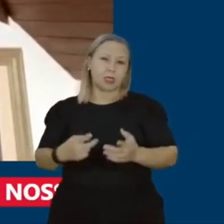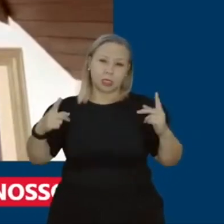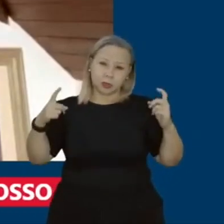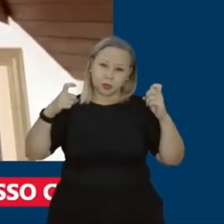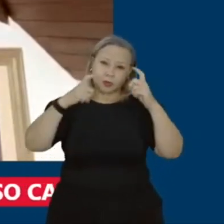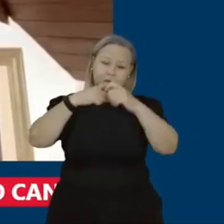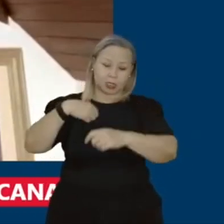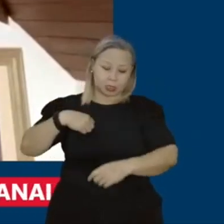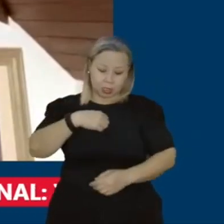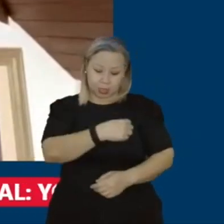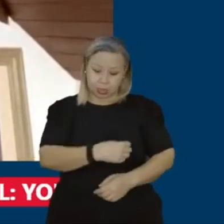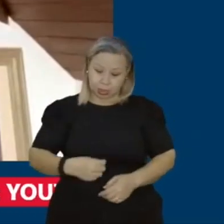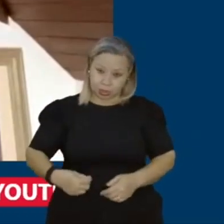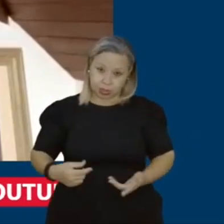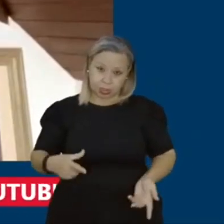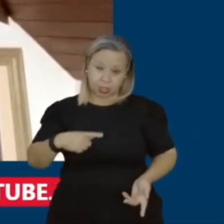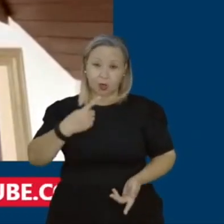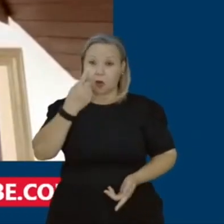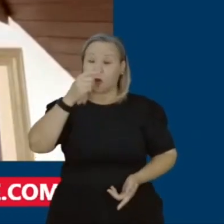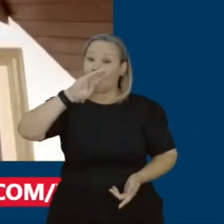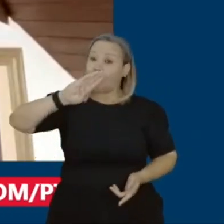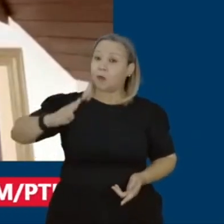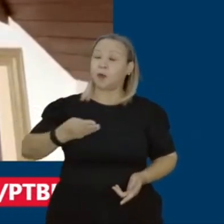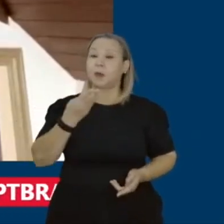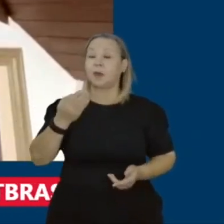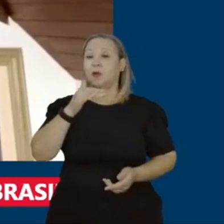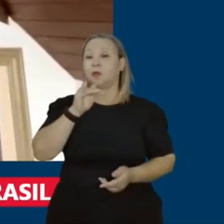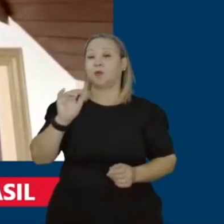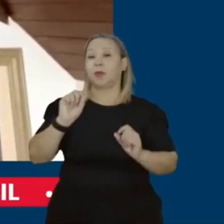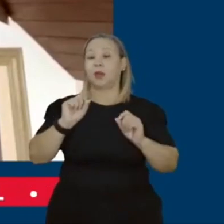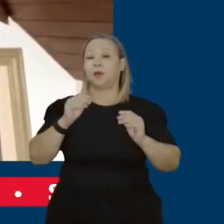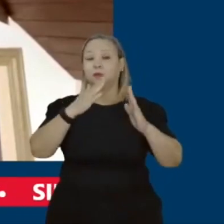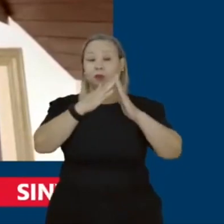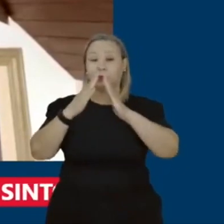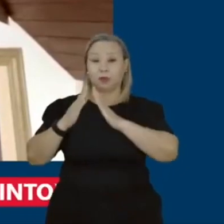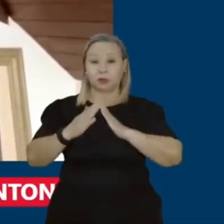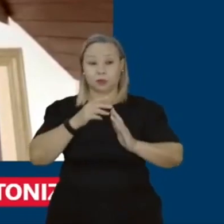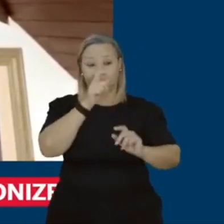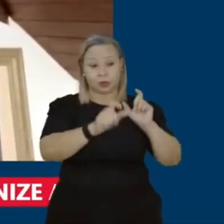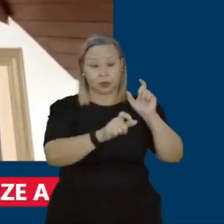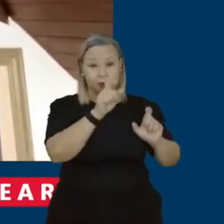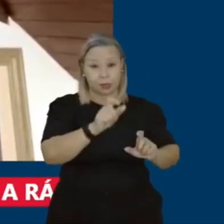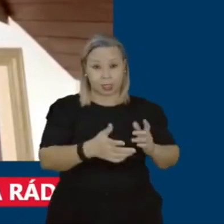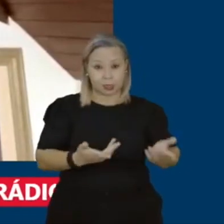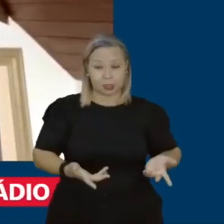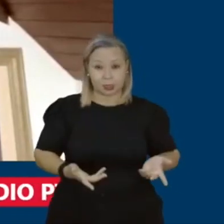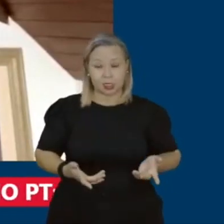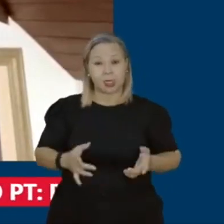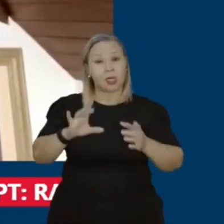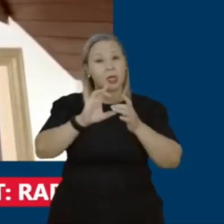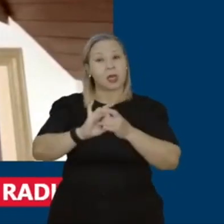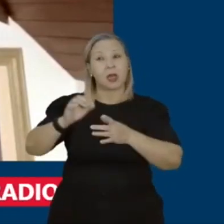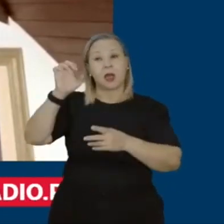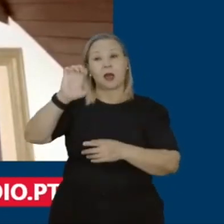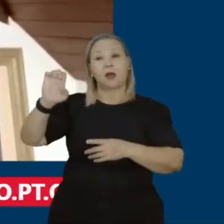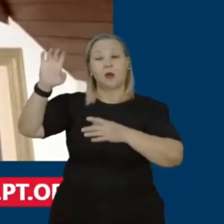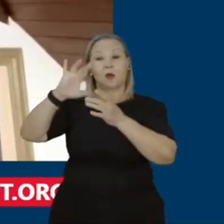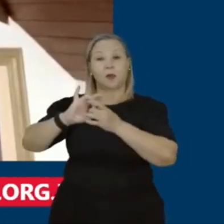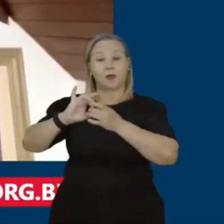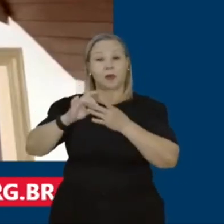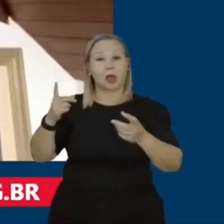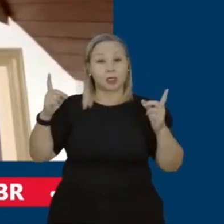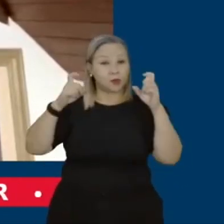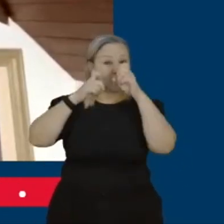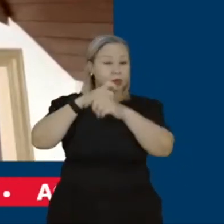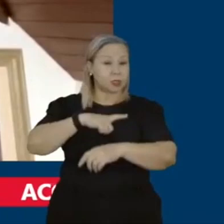que a China tem com 1,5 bilhão de habitantes, as dificuldades que tem a Europa unificada, a dificuldade que tem os Estados